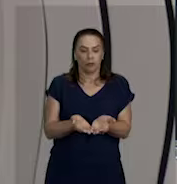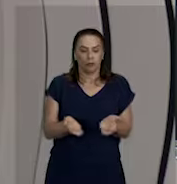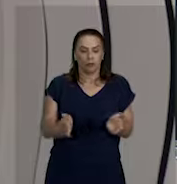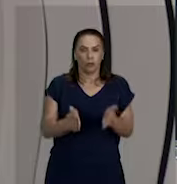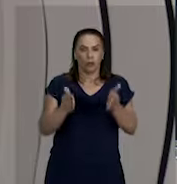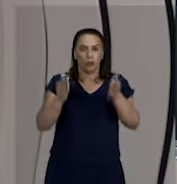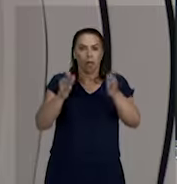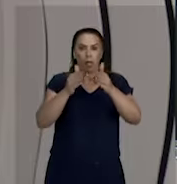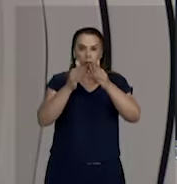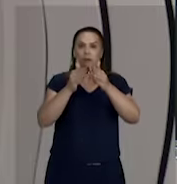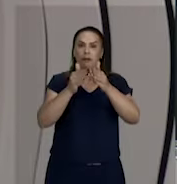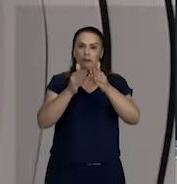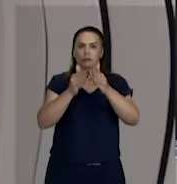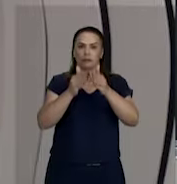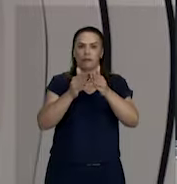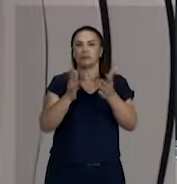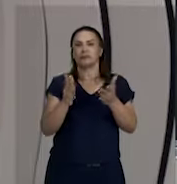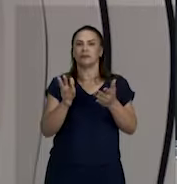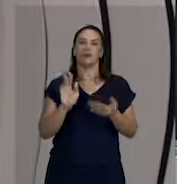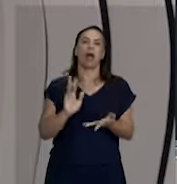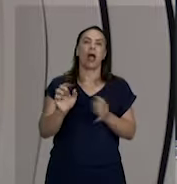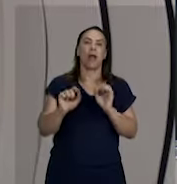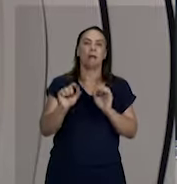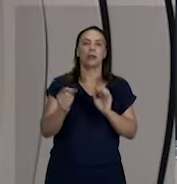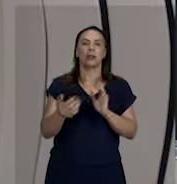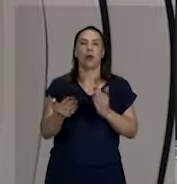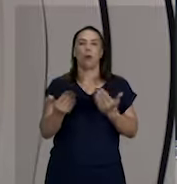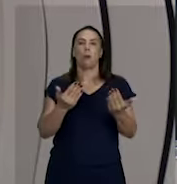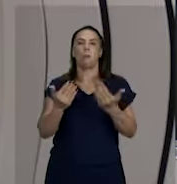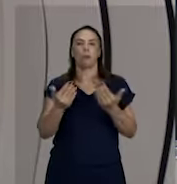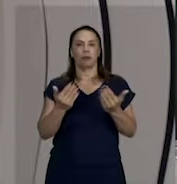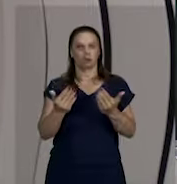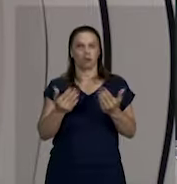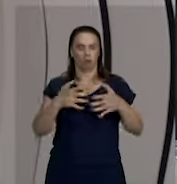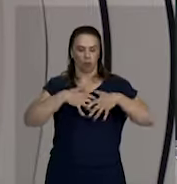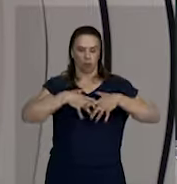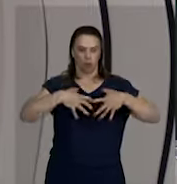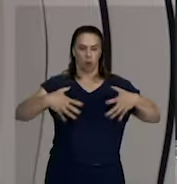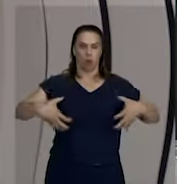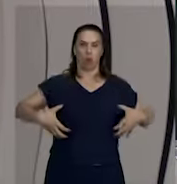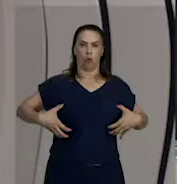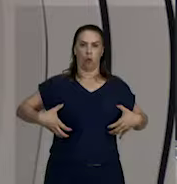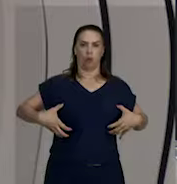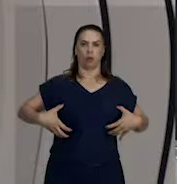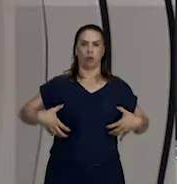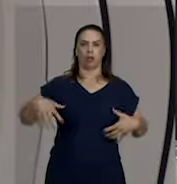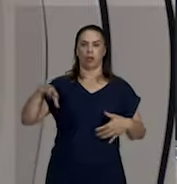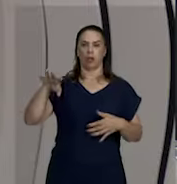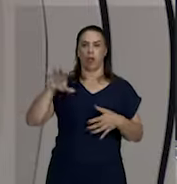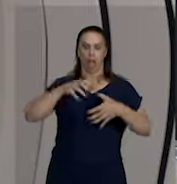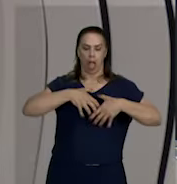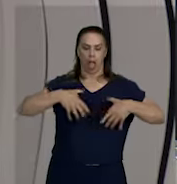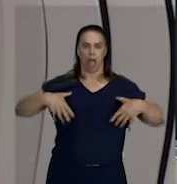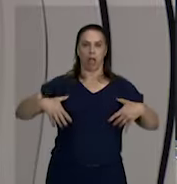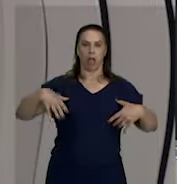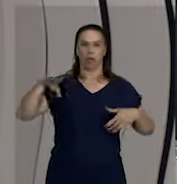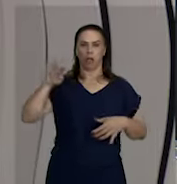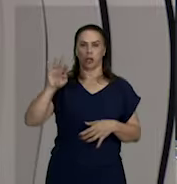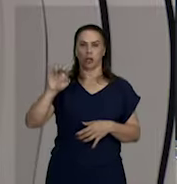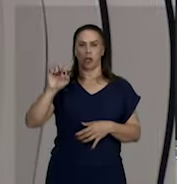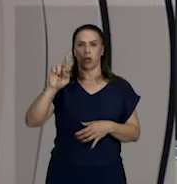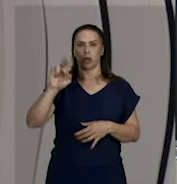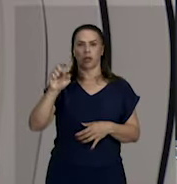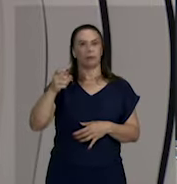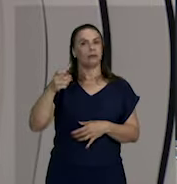é essa região posterior do nosso corpo, a traqueia, né? Se a gente continuasse aqui teria uma cabeça, a boca, a